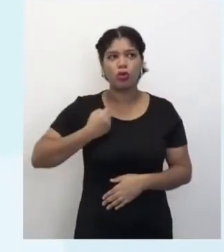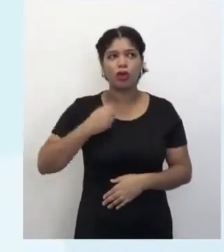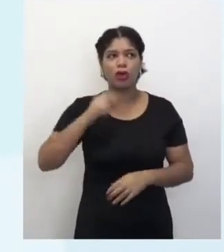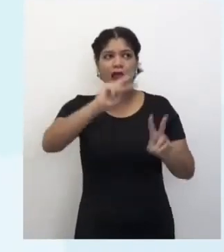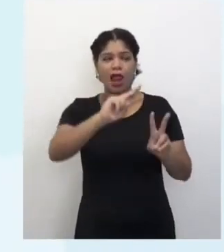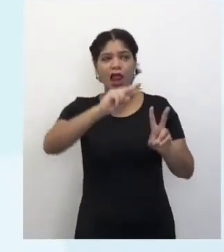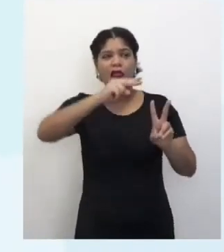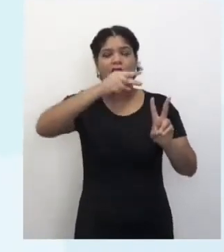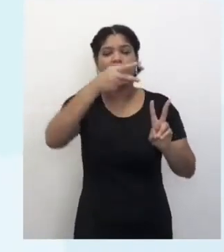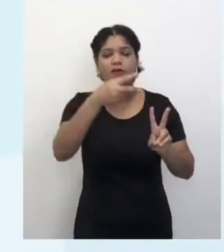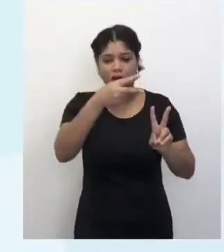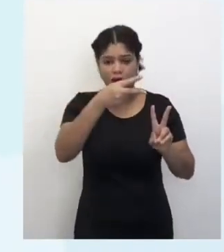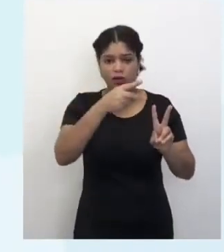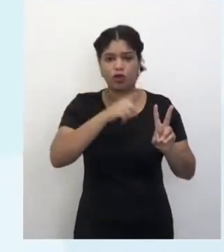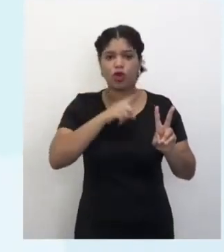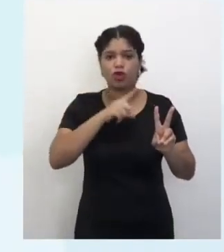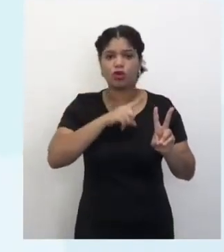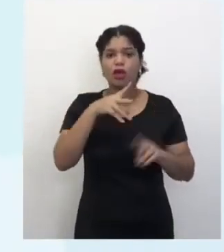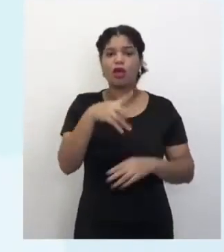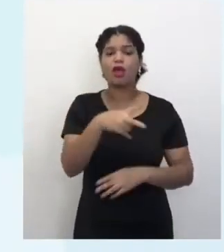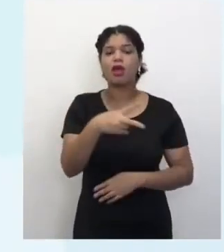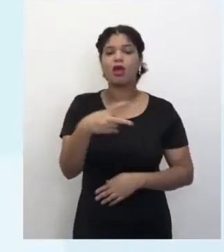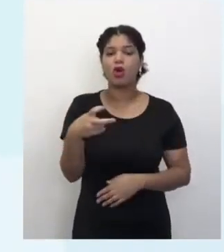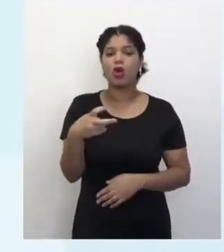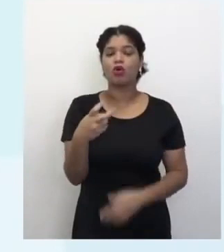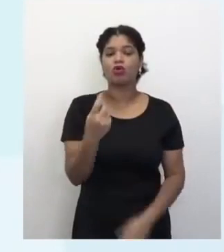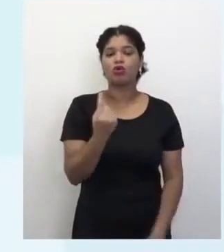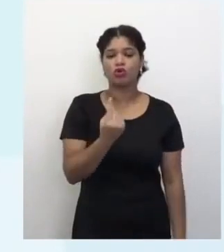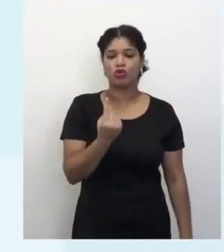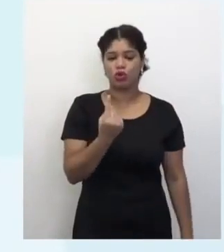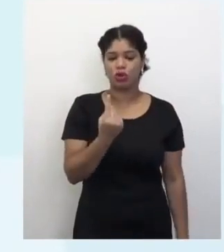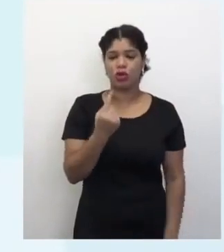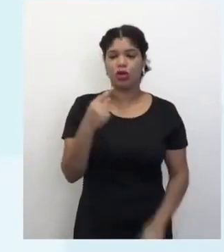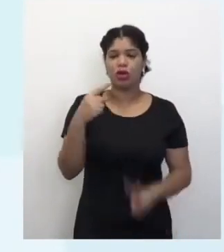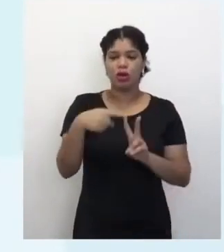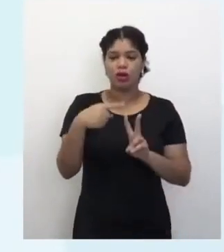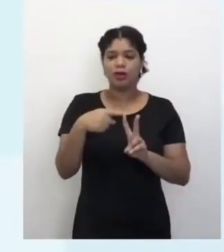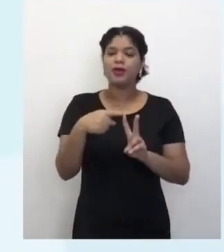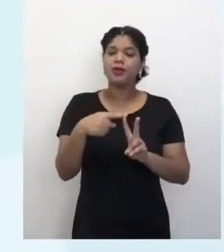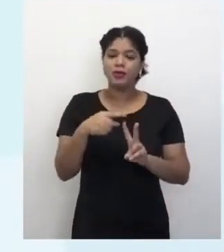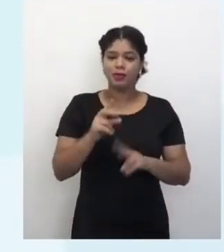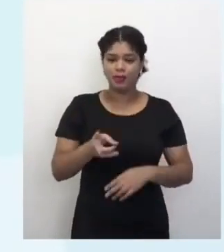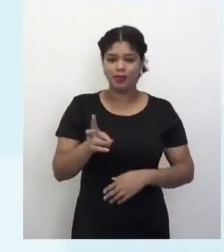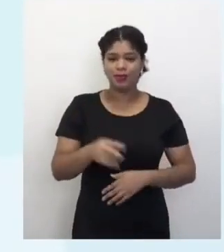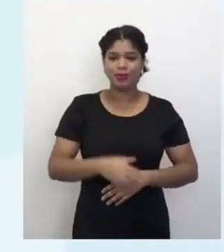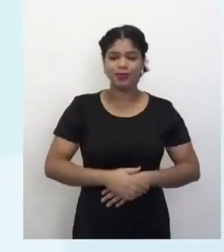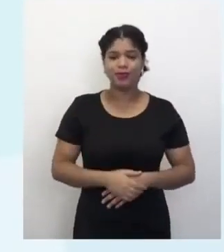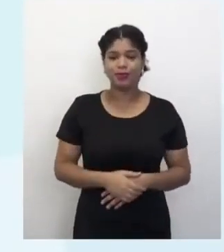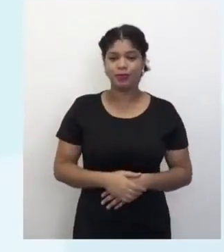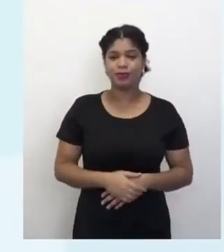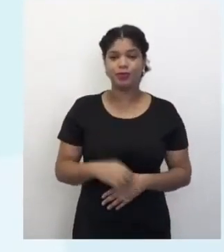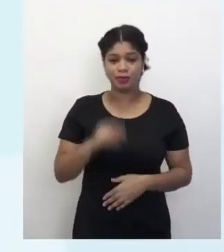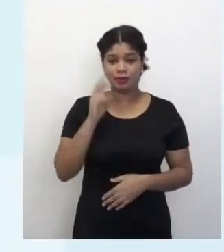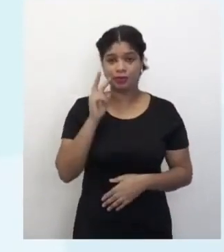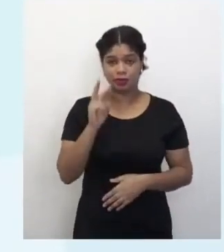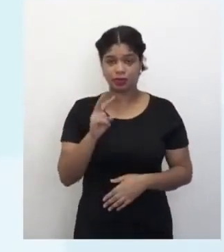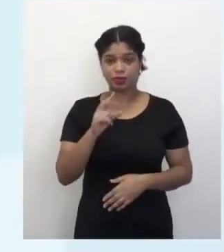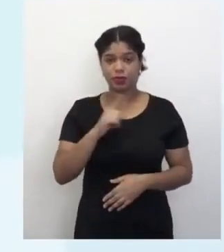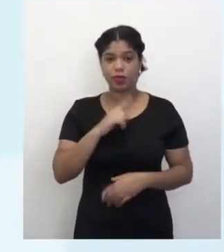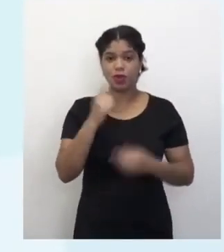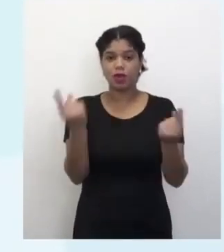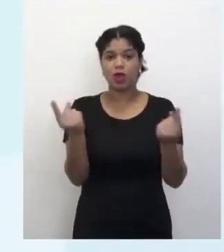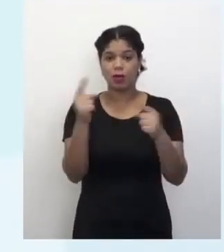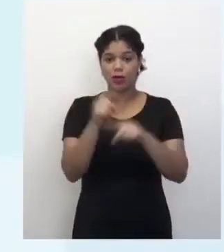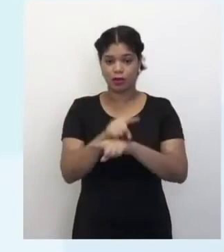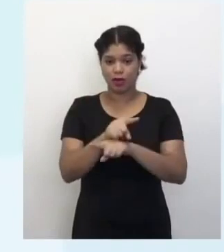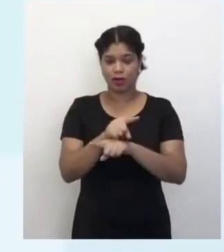elevado ao quadrado resulta nesse número aqui dentro, ó? É o próprio 1. Olha lá, a gente pode trocar então aqui o 1